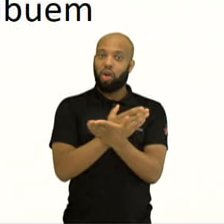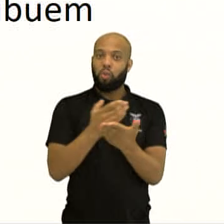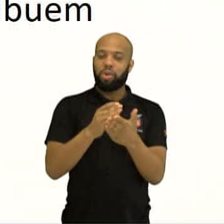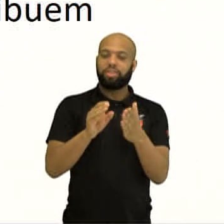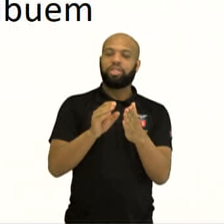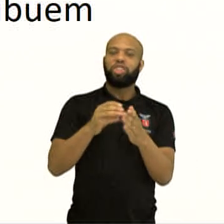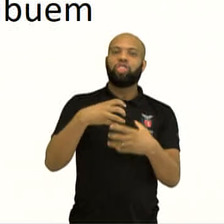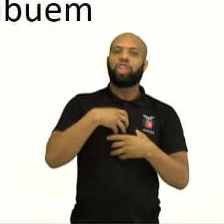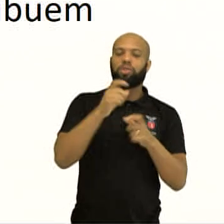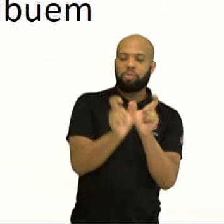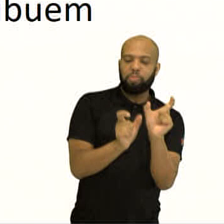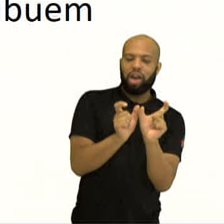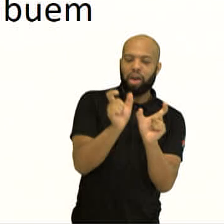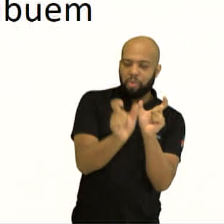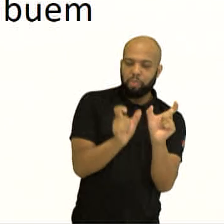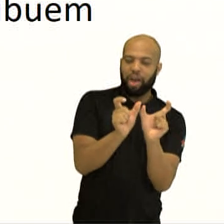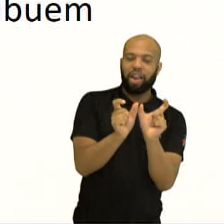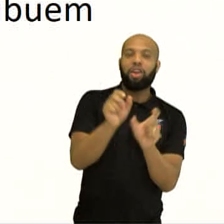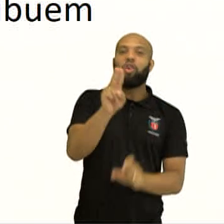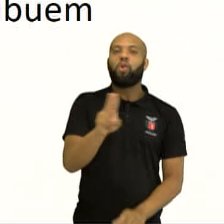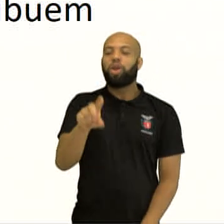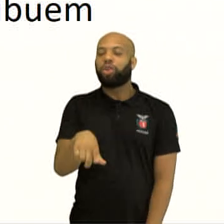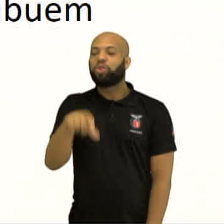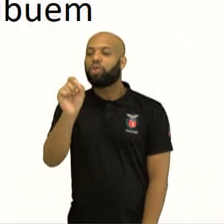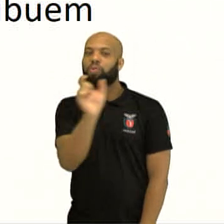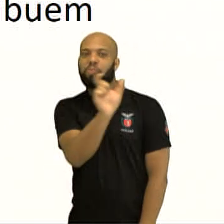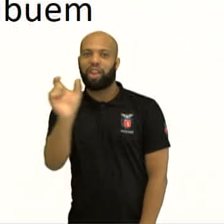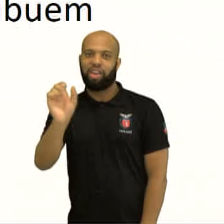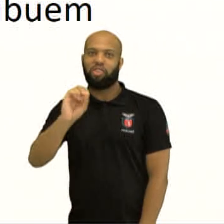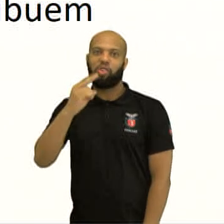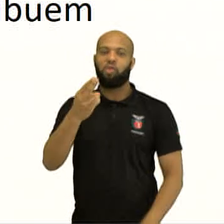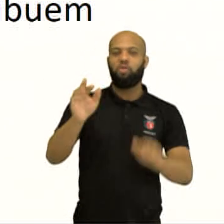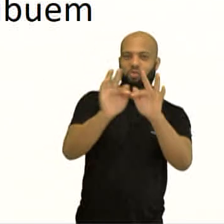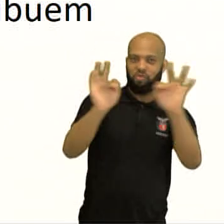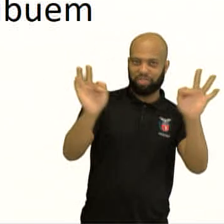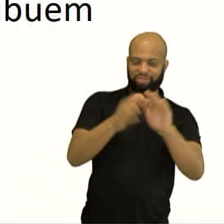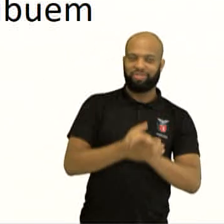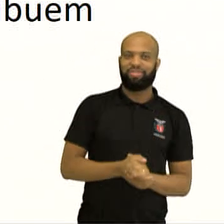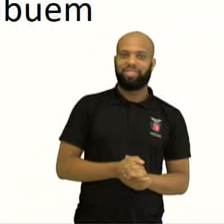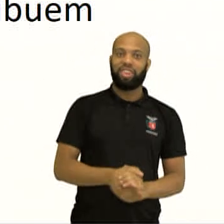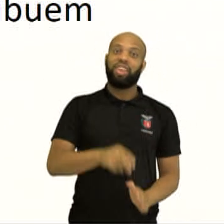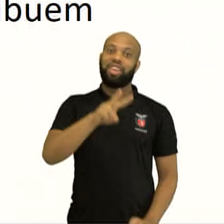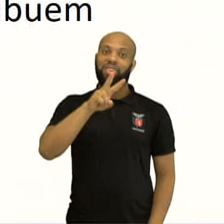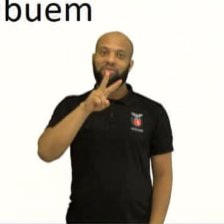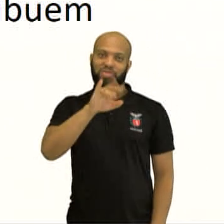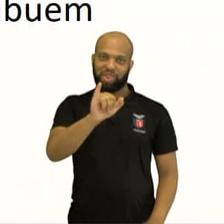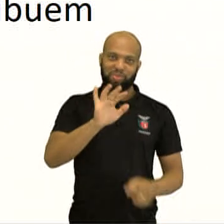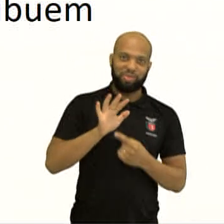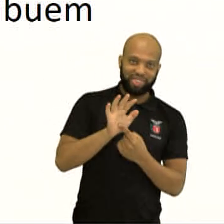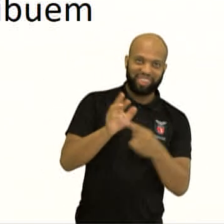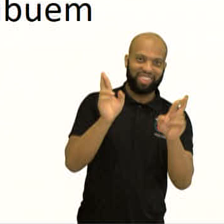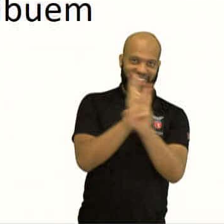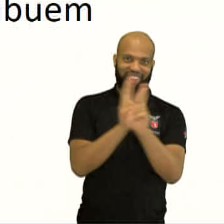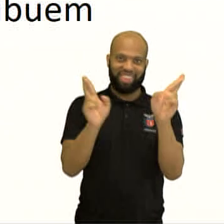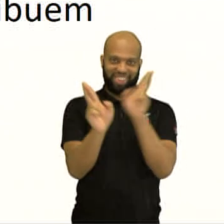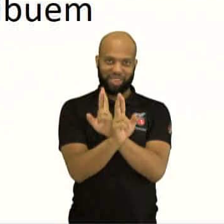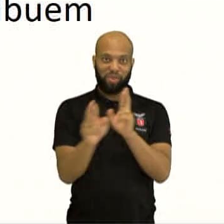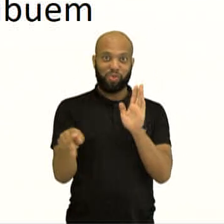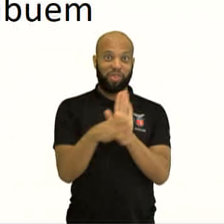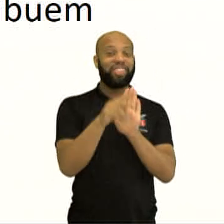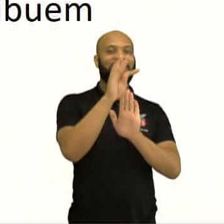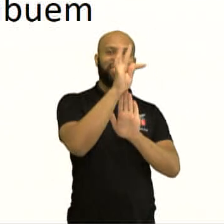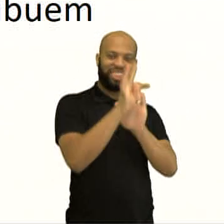da escolha de uma determinada palavra ou expressão. Vamos estabelecer relações entre as partes de um